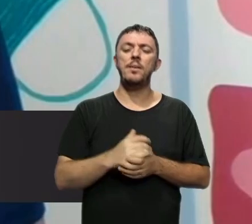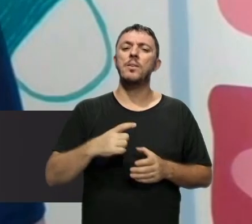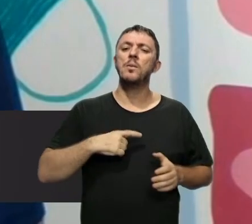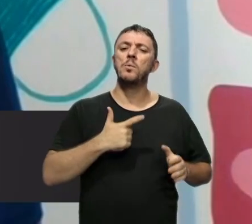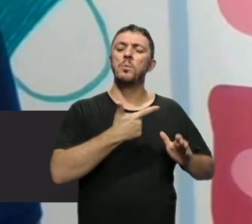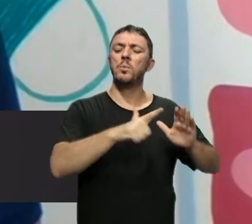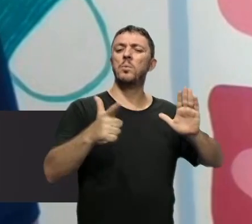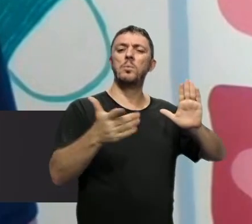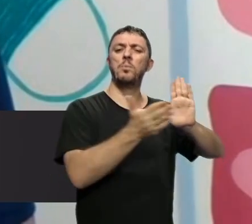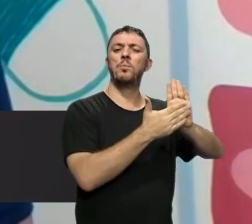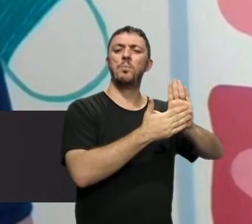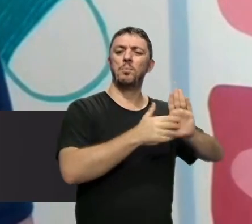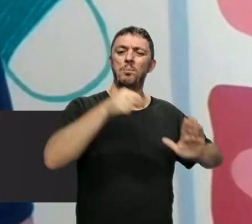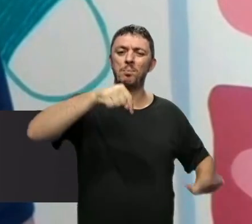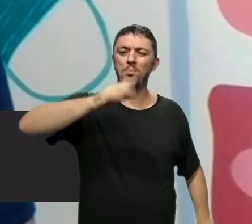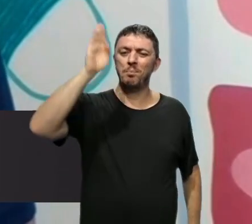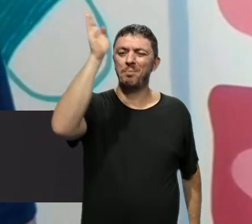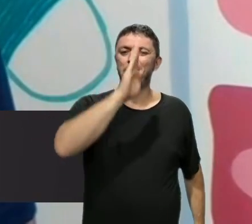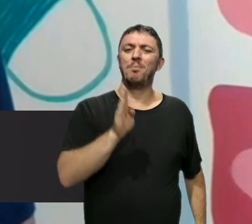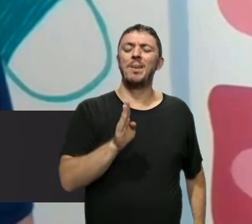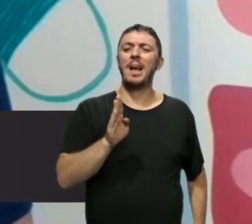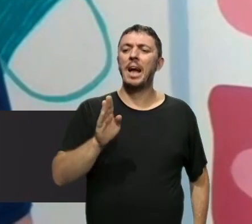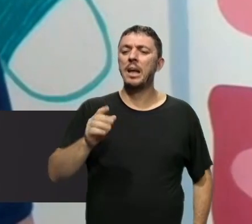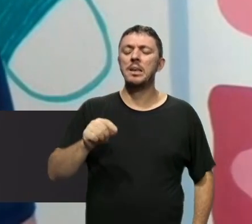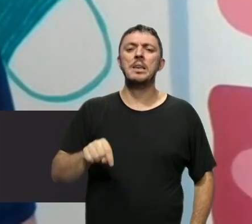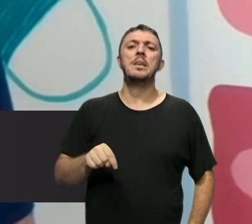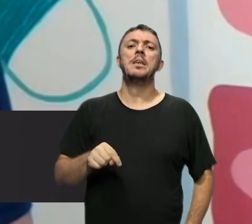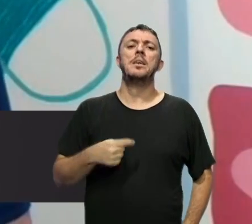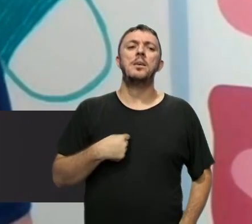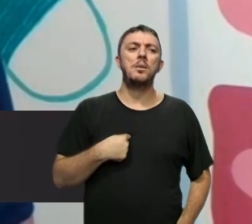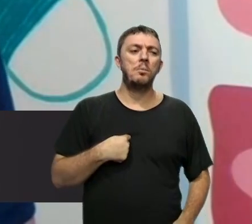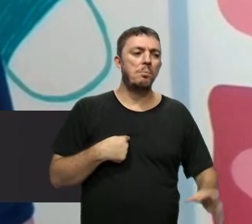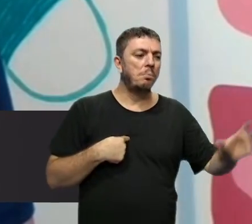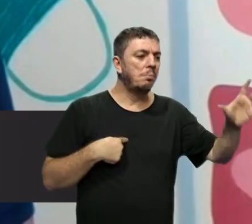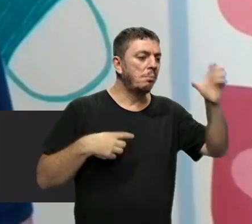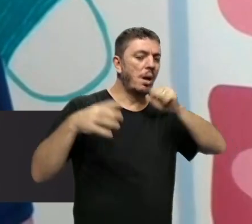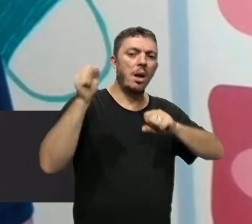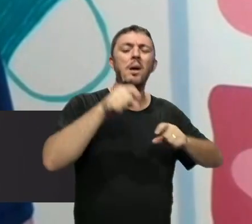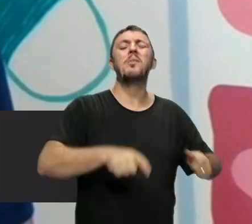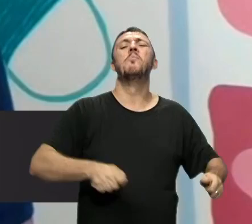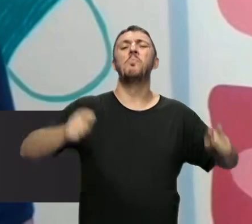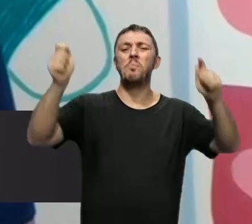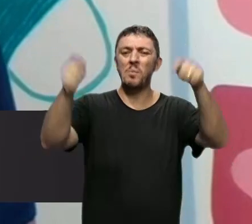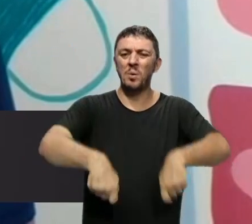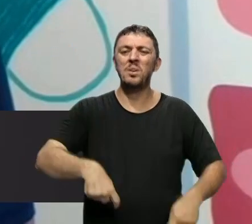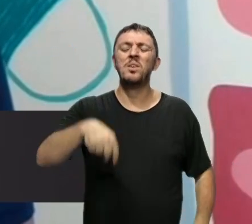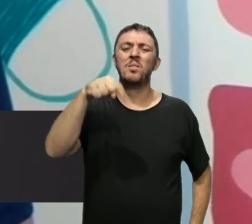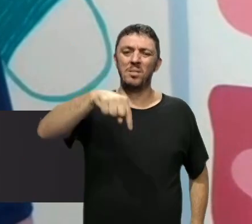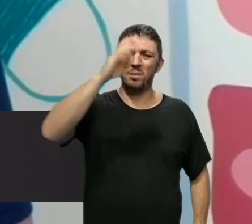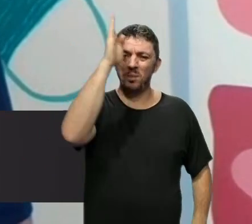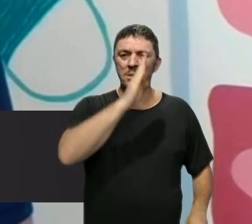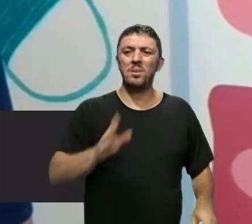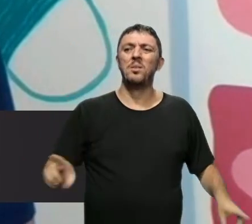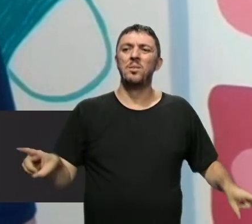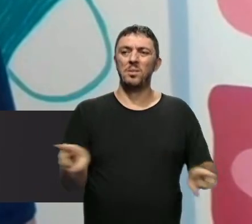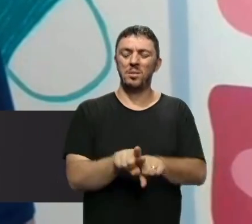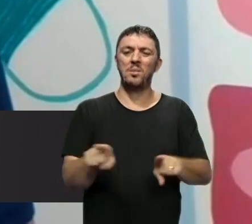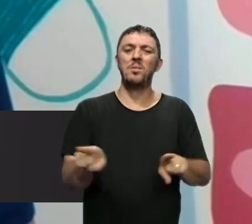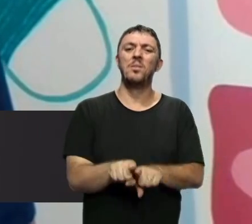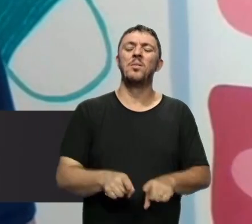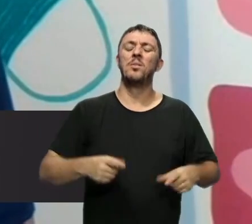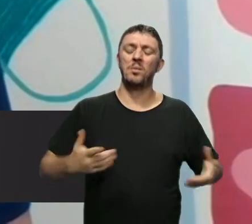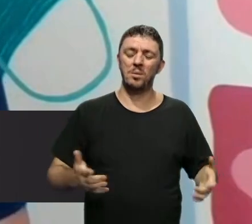propostas que existem no Brasil têm me ensinado tanto. É que é possível a gente fazer isso acontecer. Só que a